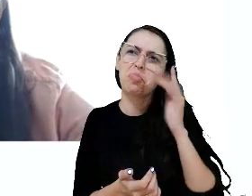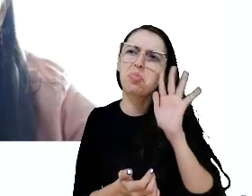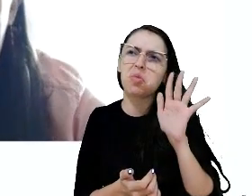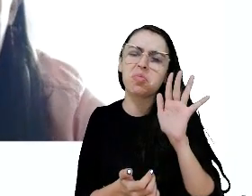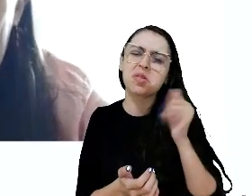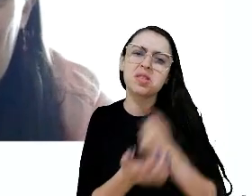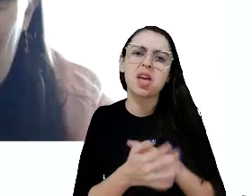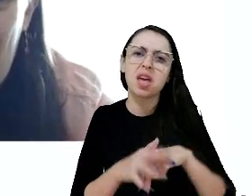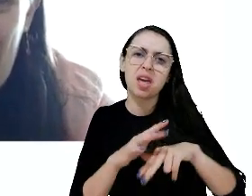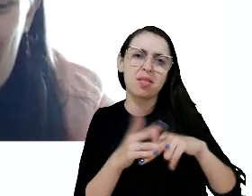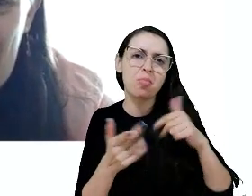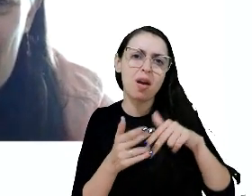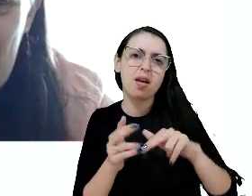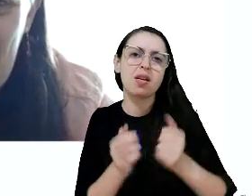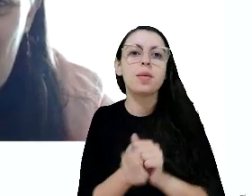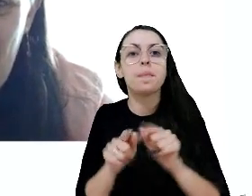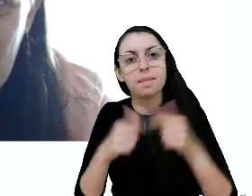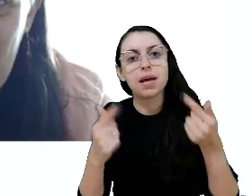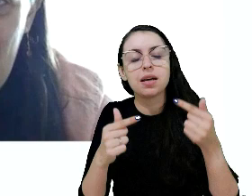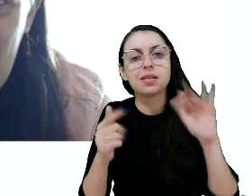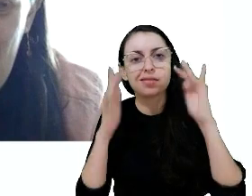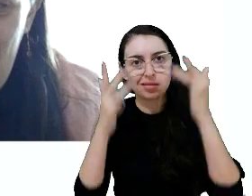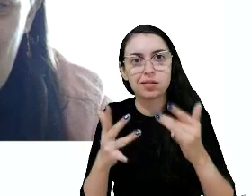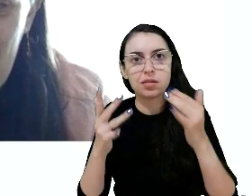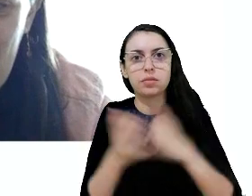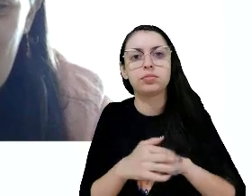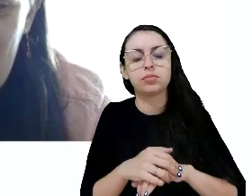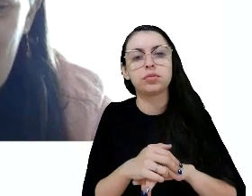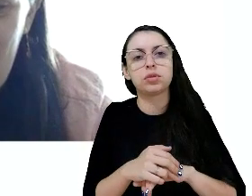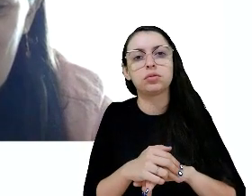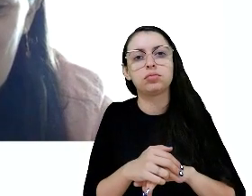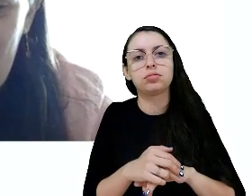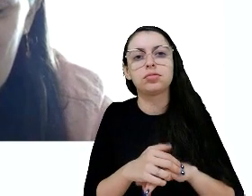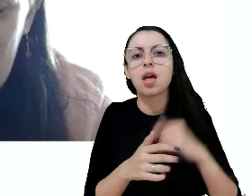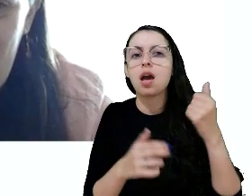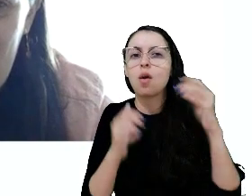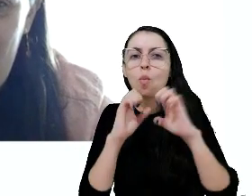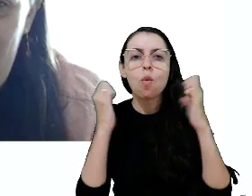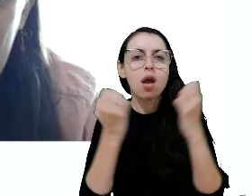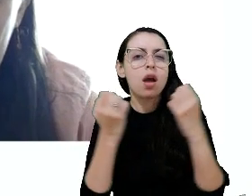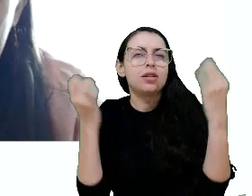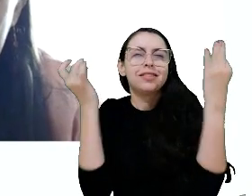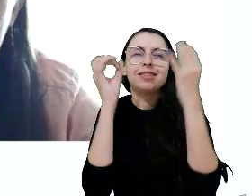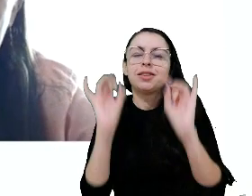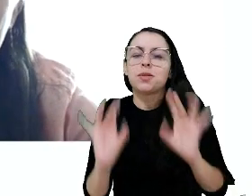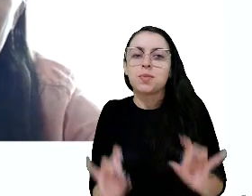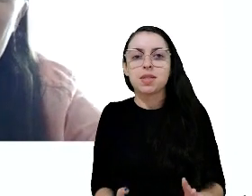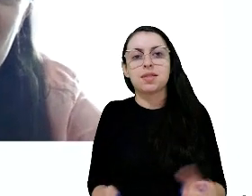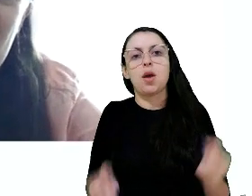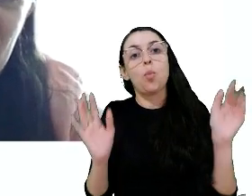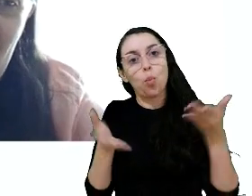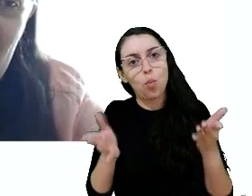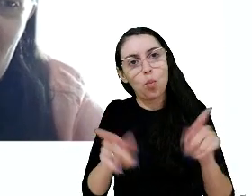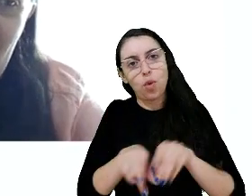equidade racial, mas aqui está, e vai ser um evento inspirador, como foi essa manhã de